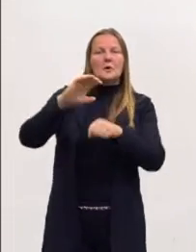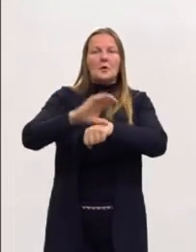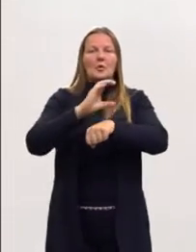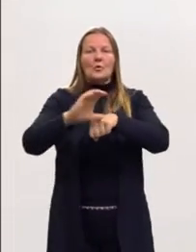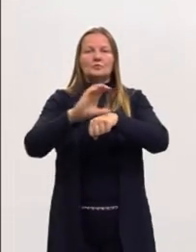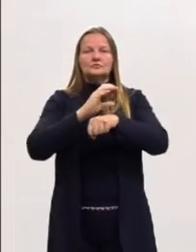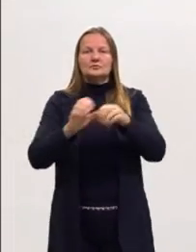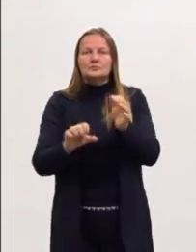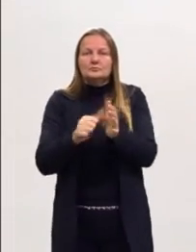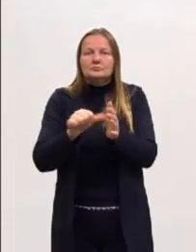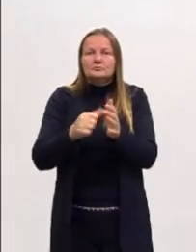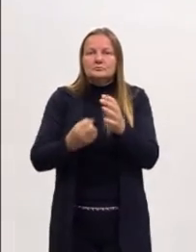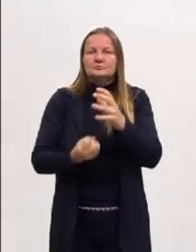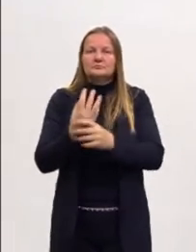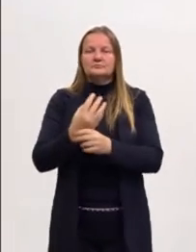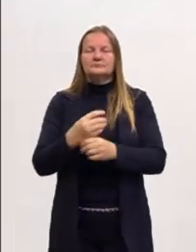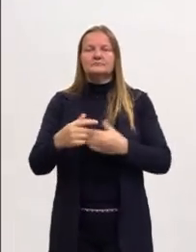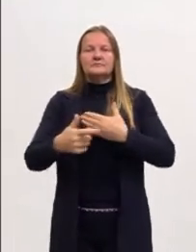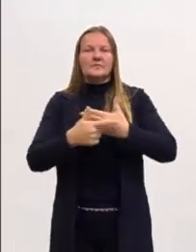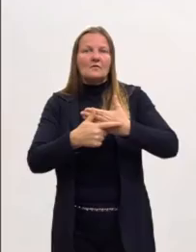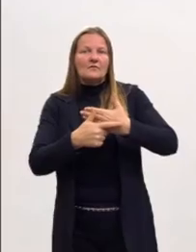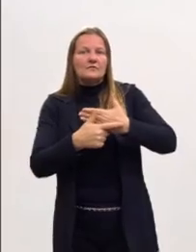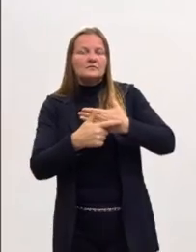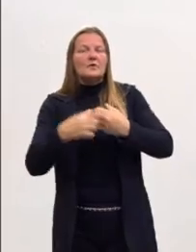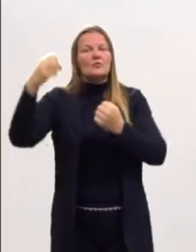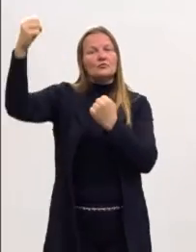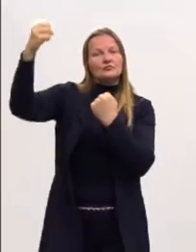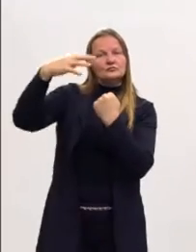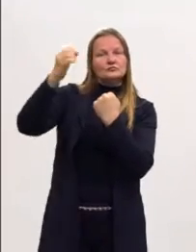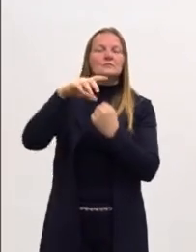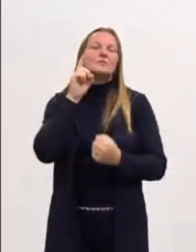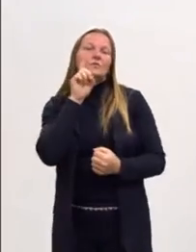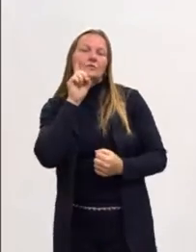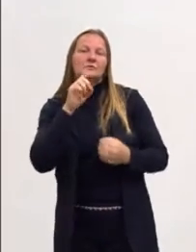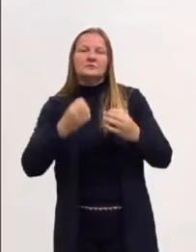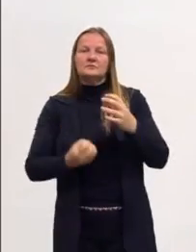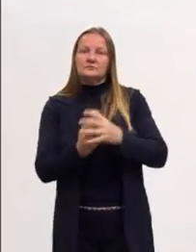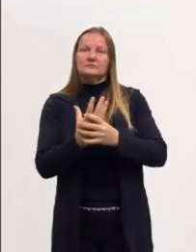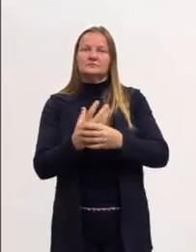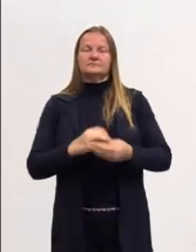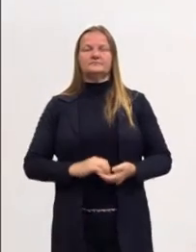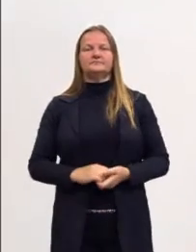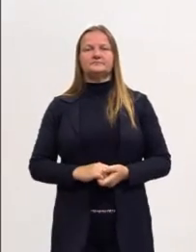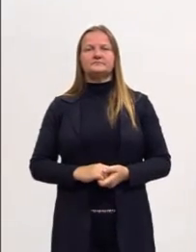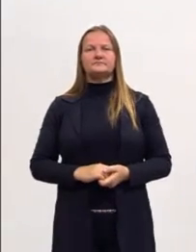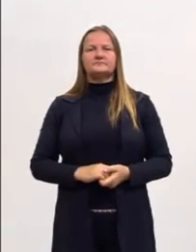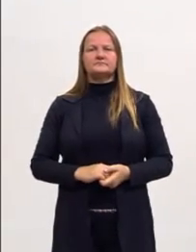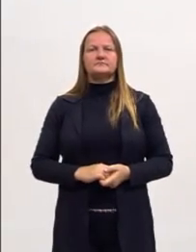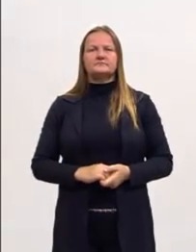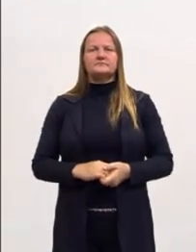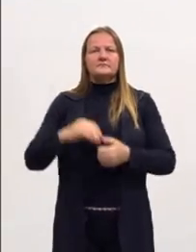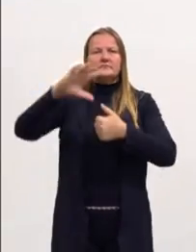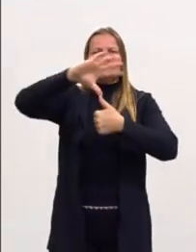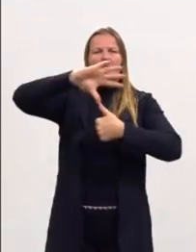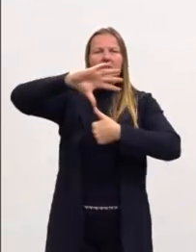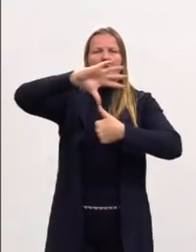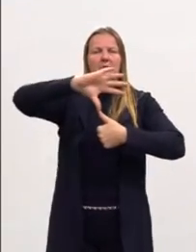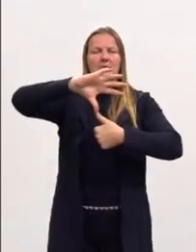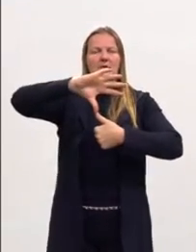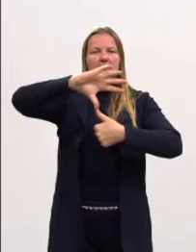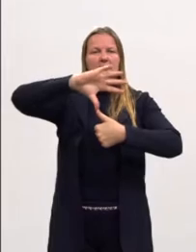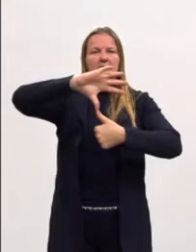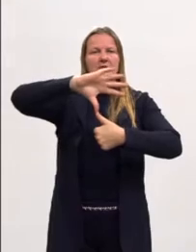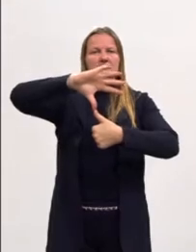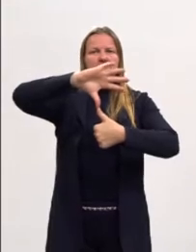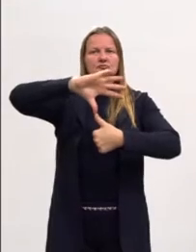constituição a colocar um papel ideias iluministas são dos Americanos né Isso aqui é América América do